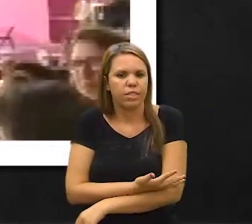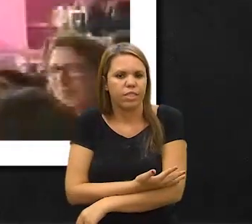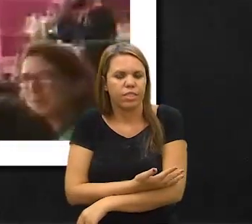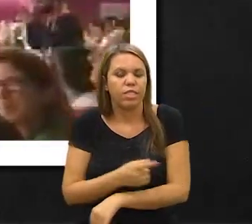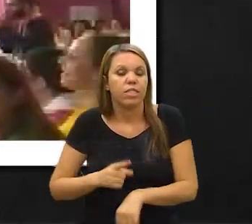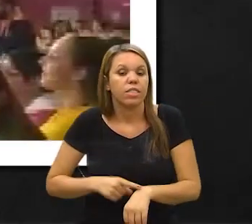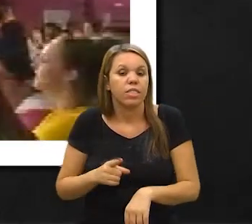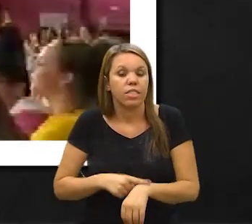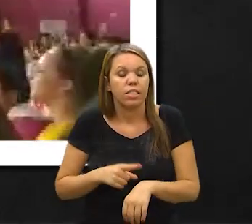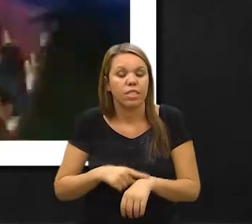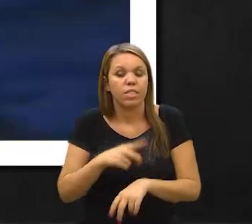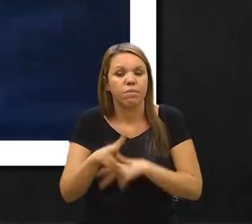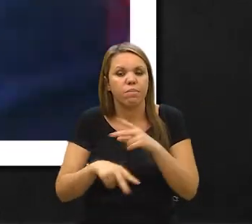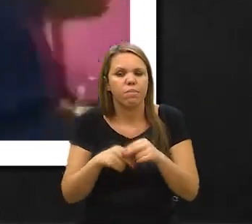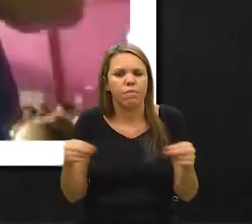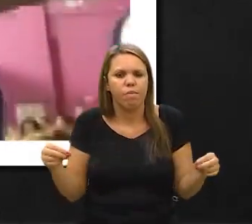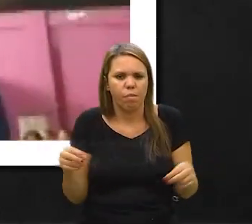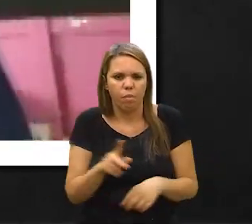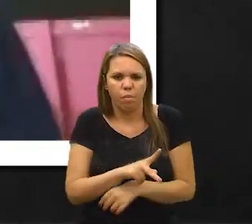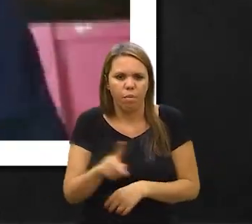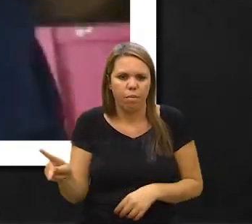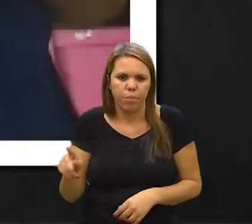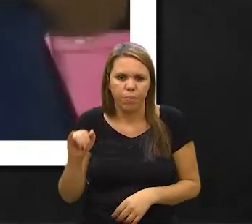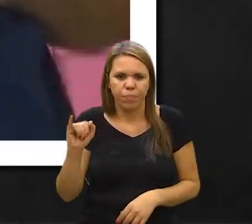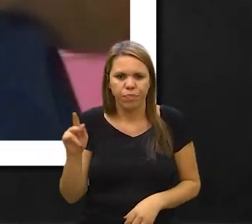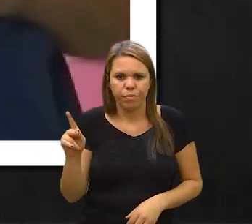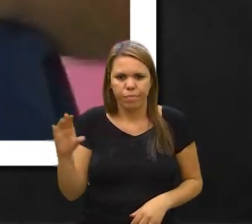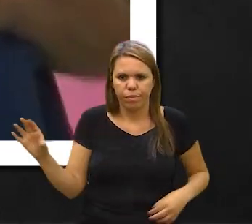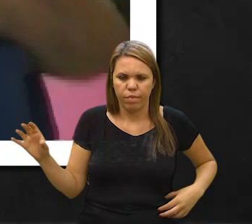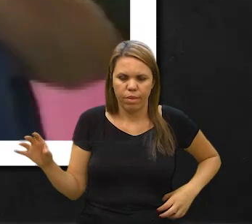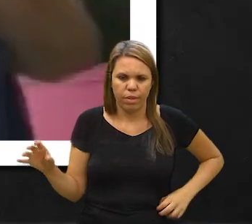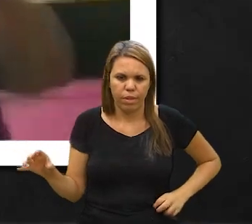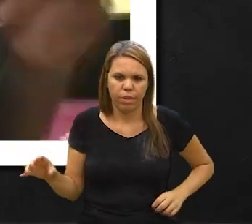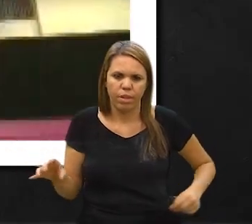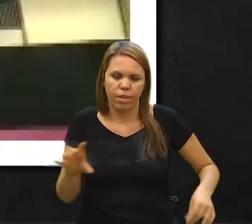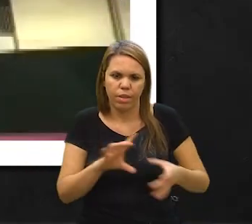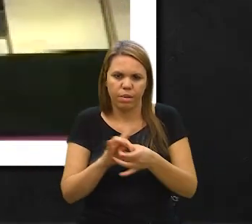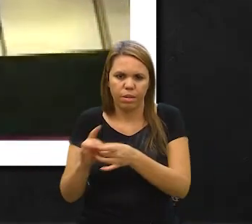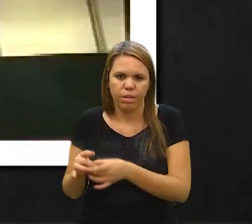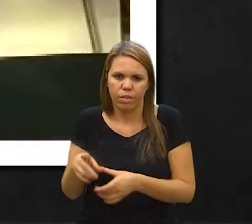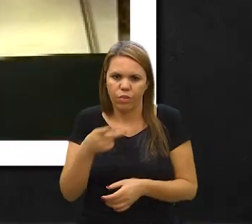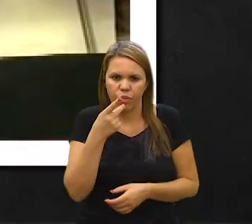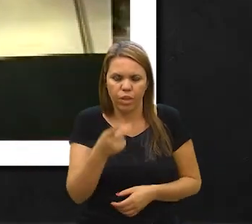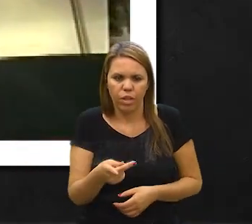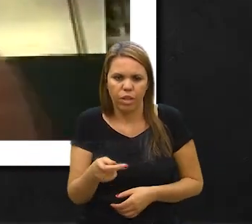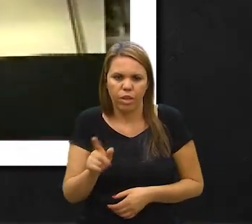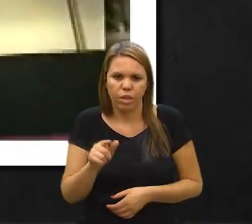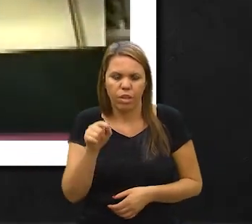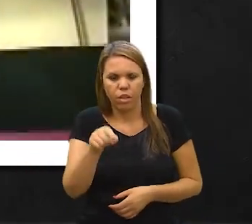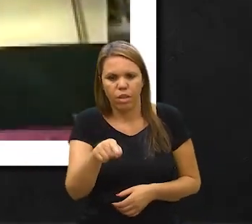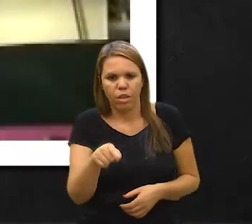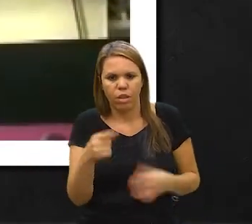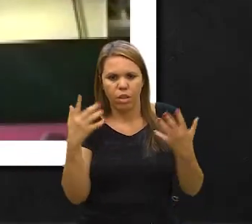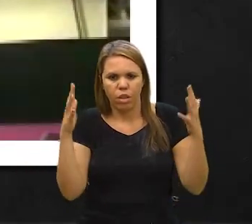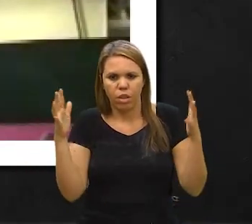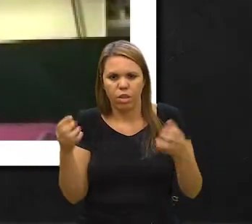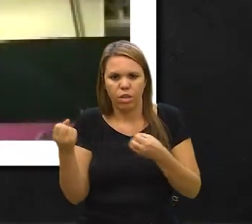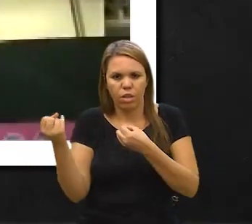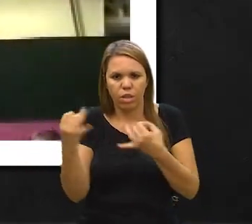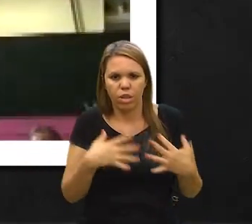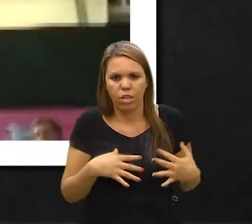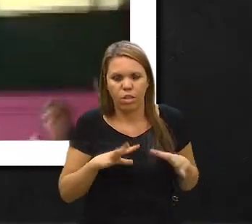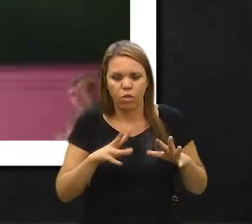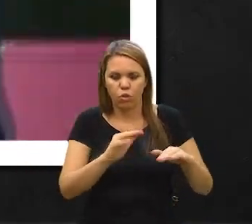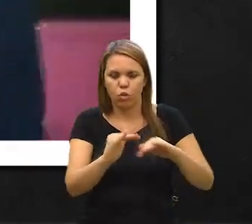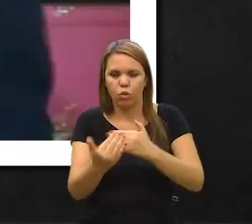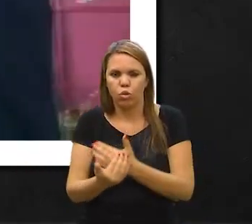emocionante. E na hora da premiação, o presidente do IPC, que era o presidente do Comitê Paralímpico, o Andros Parça, até falou assim, olha, a sua comemoração já está comentado